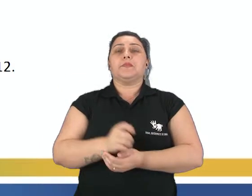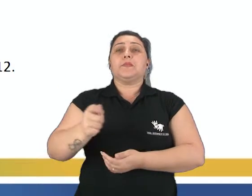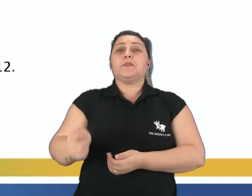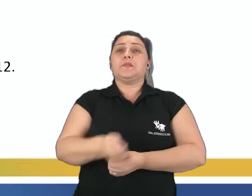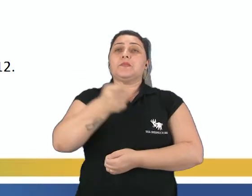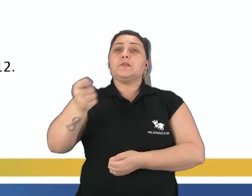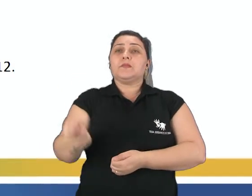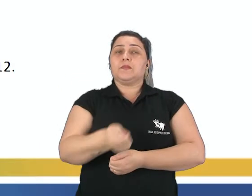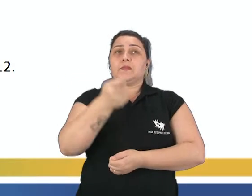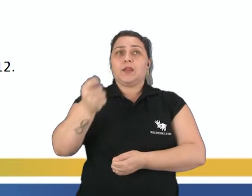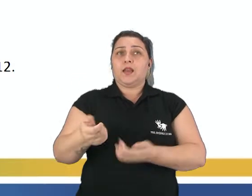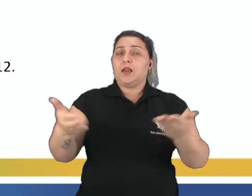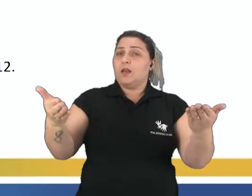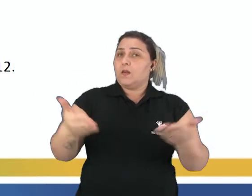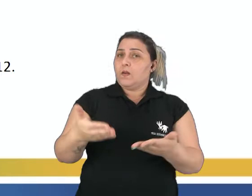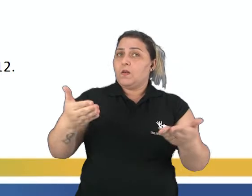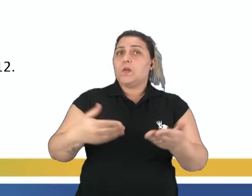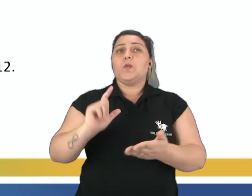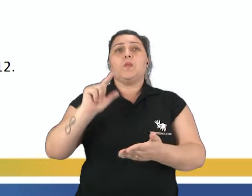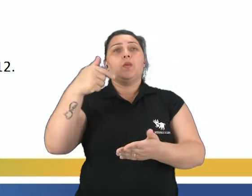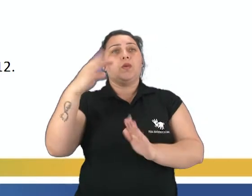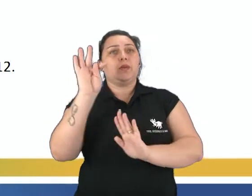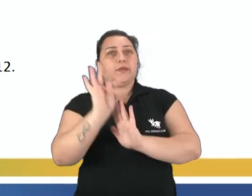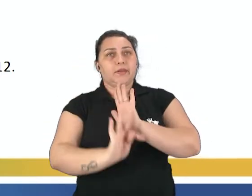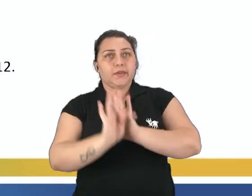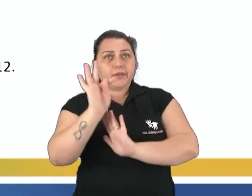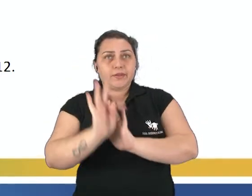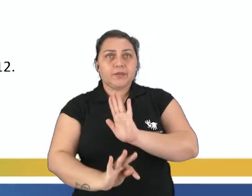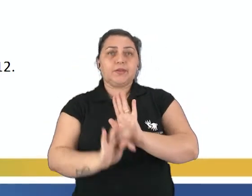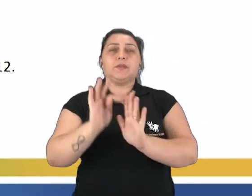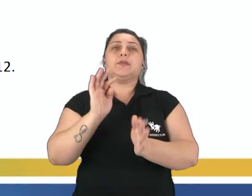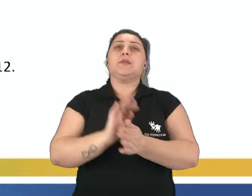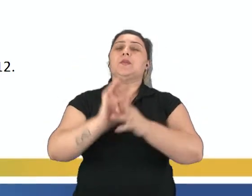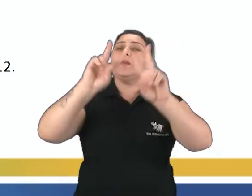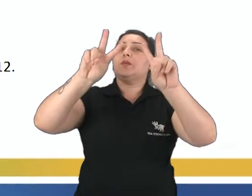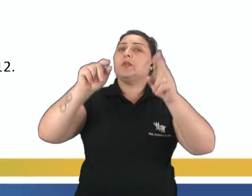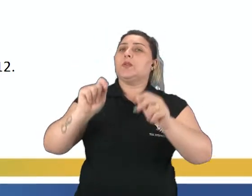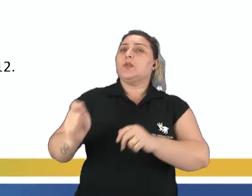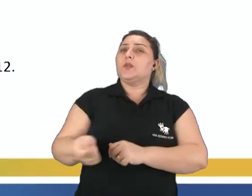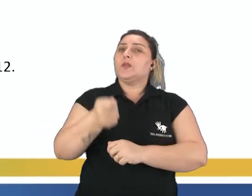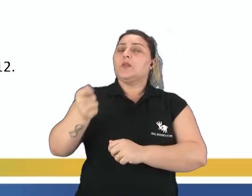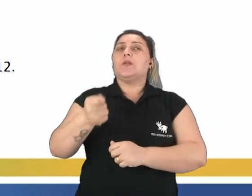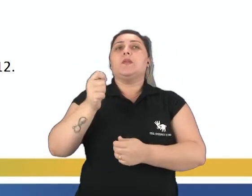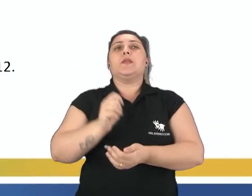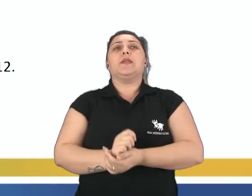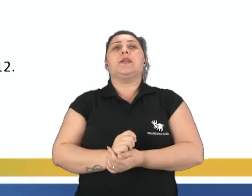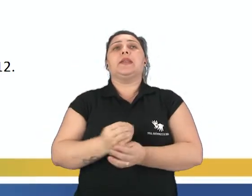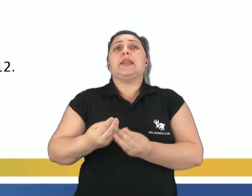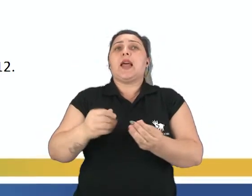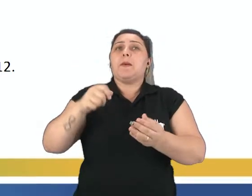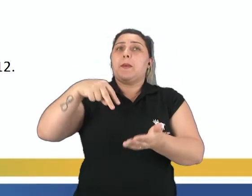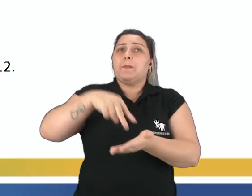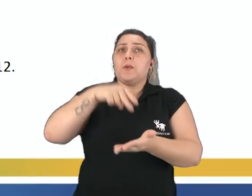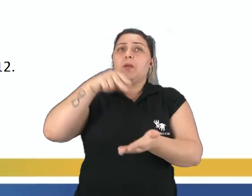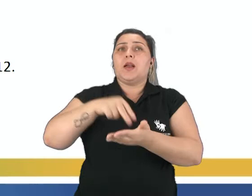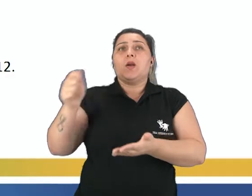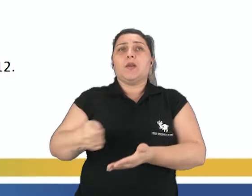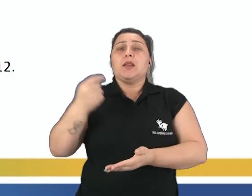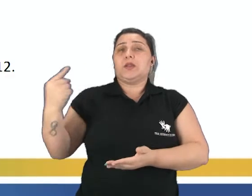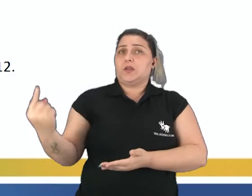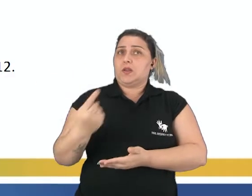Corda. Agora nós temos um outro texto, com o título Corda. Dá para pular